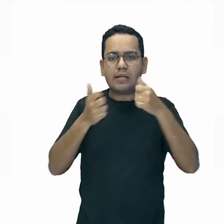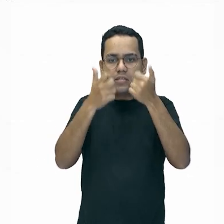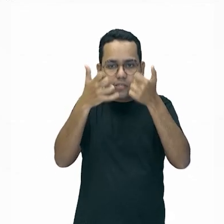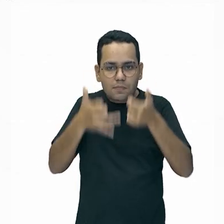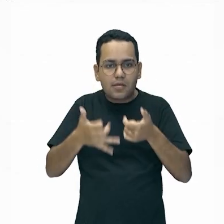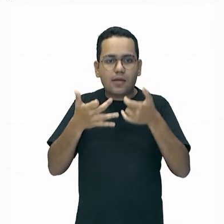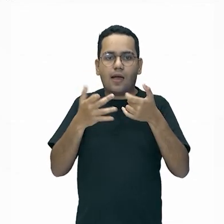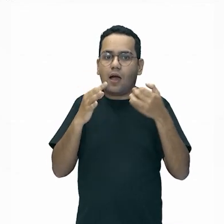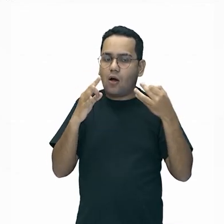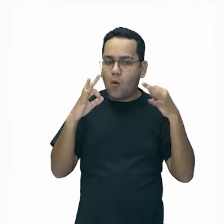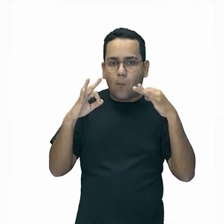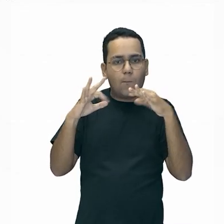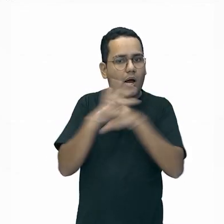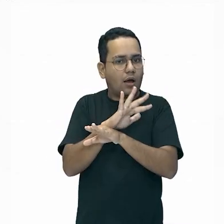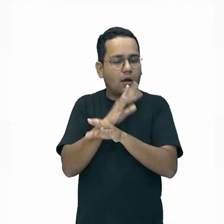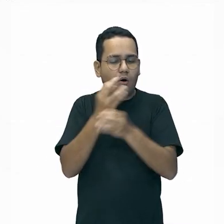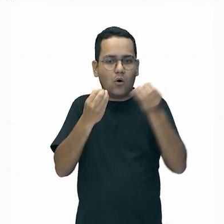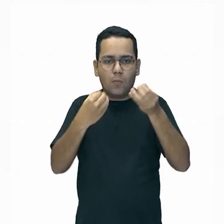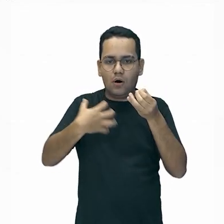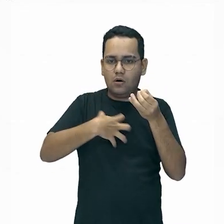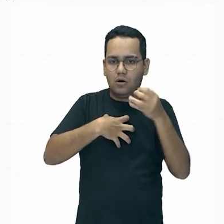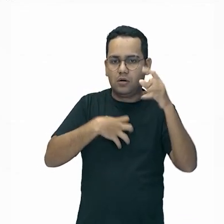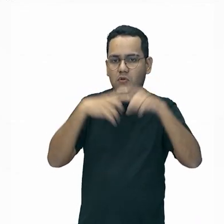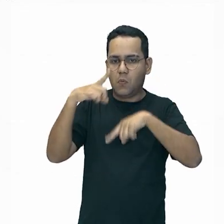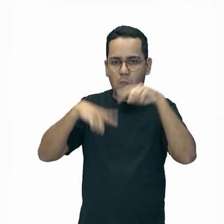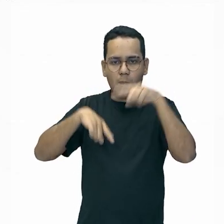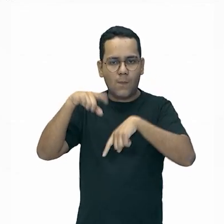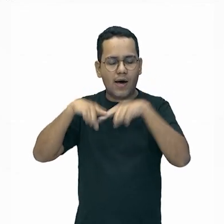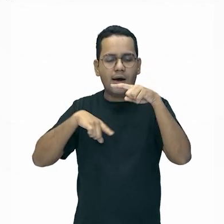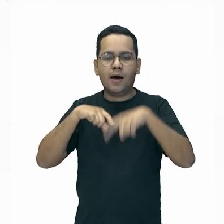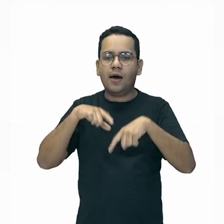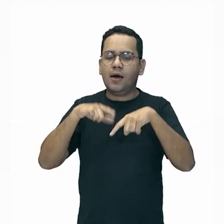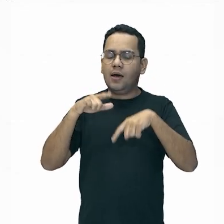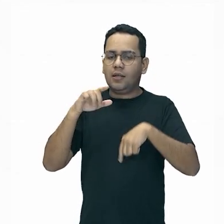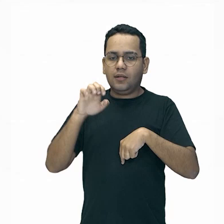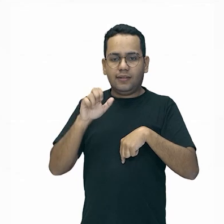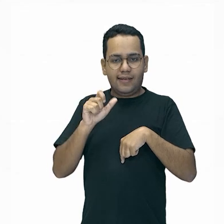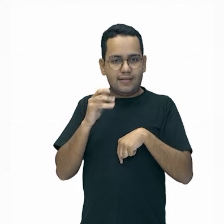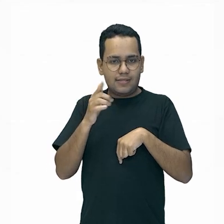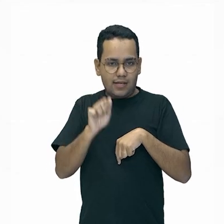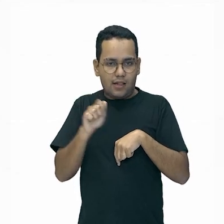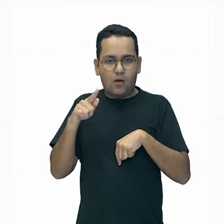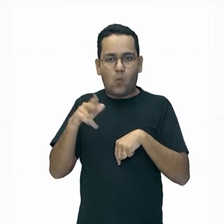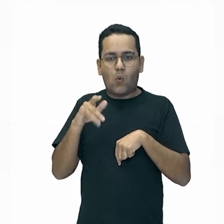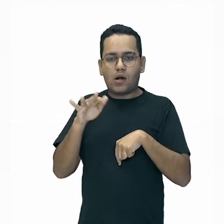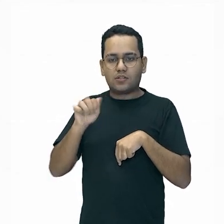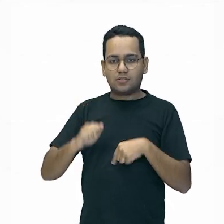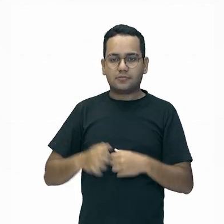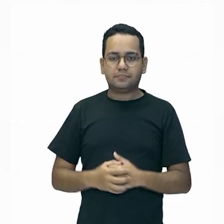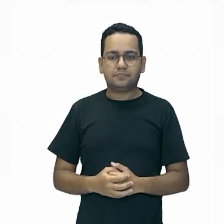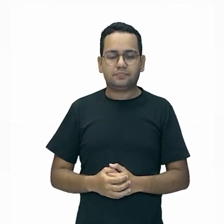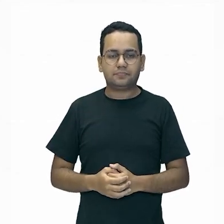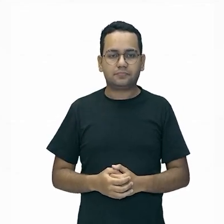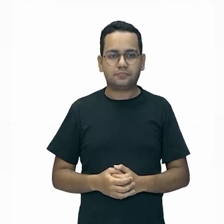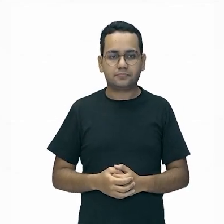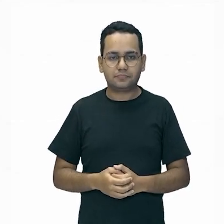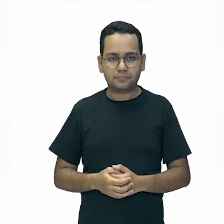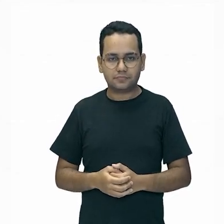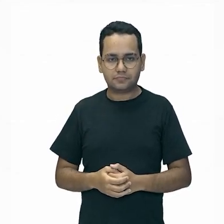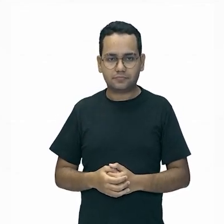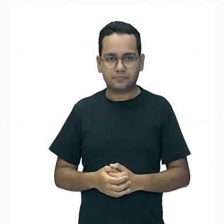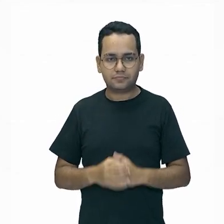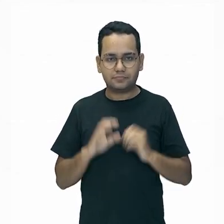de objetos em escala quântica. Dá só uma olhada nessa figura que eu trouxe para ti, tá? Porque olha só o quanto